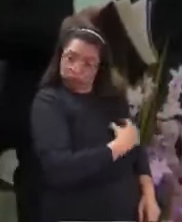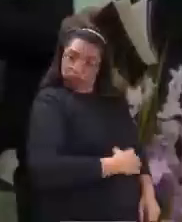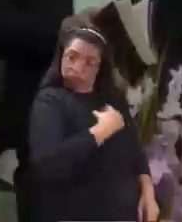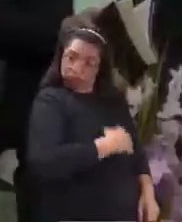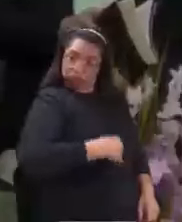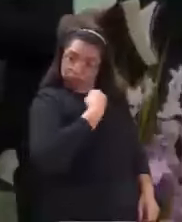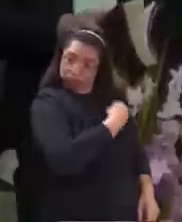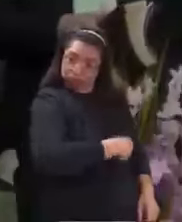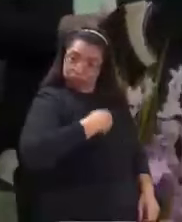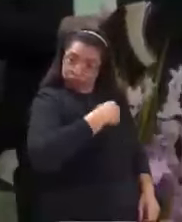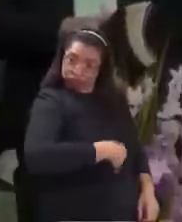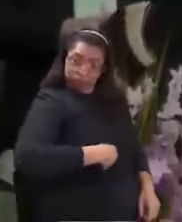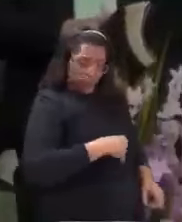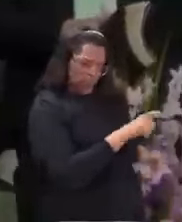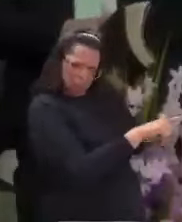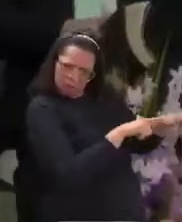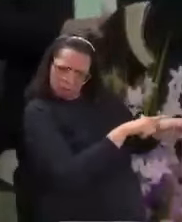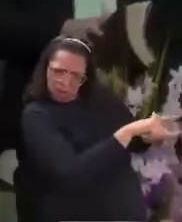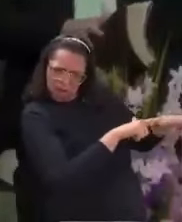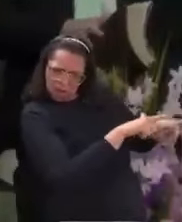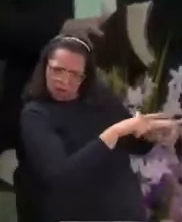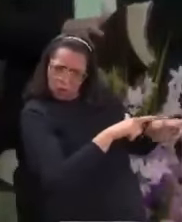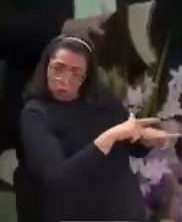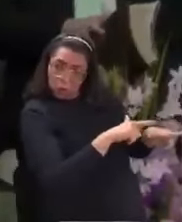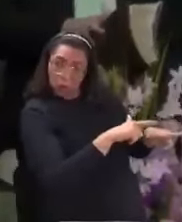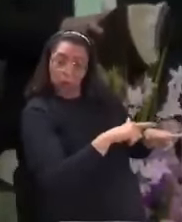vem oo Capítulo